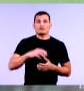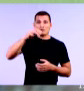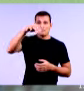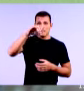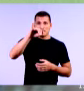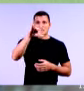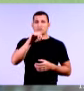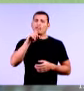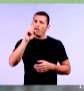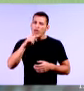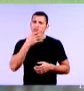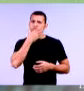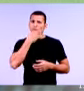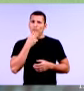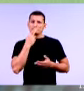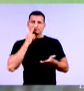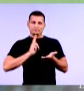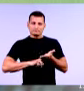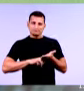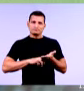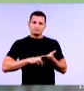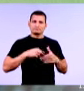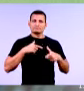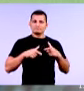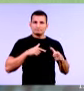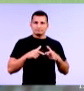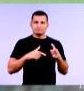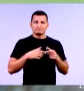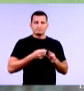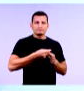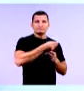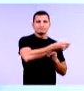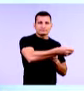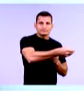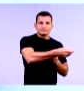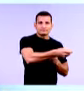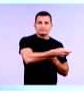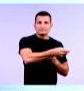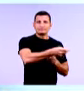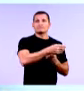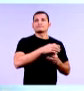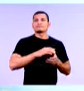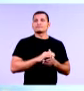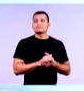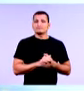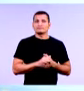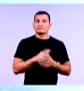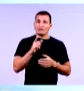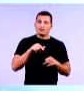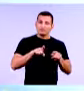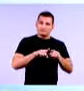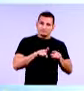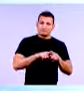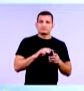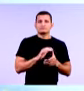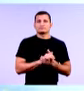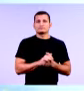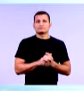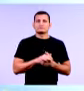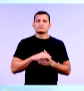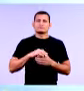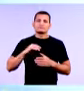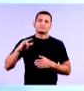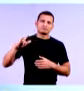é o carteiro, gente. Certo? É também o serviço, por exemplo, de transporte